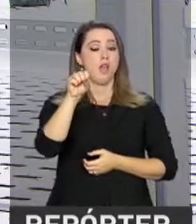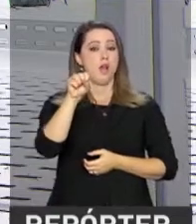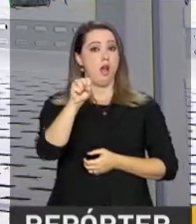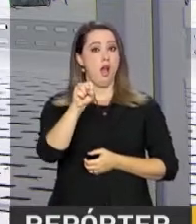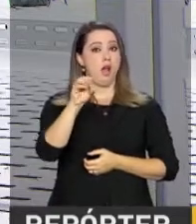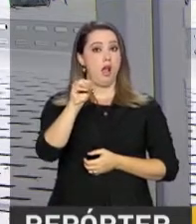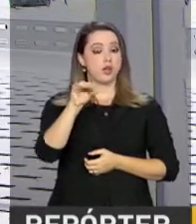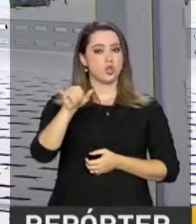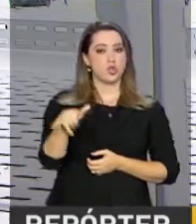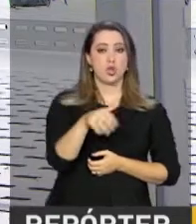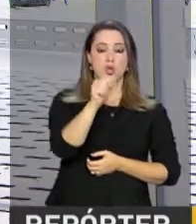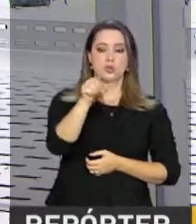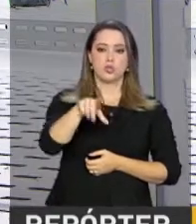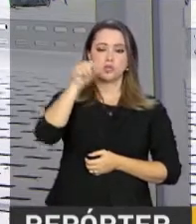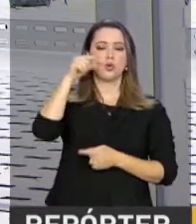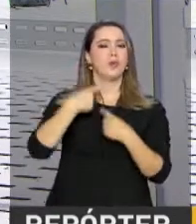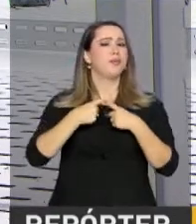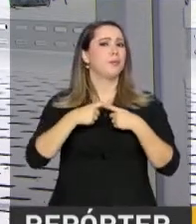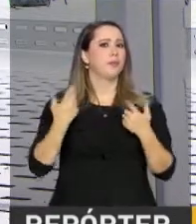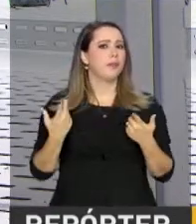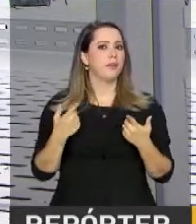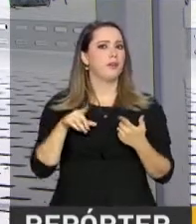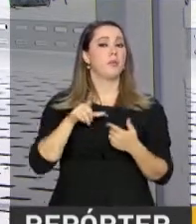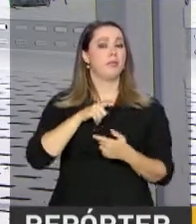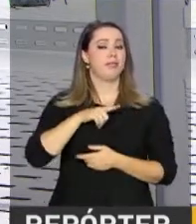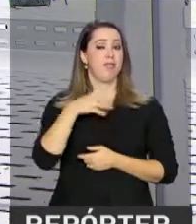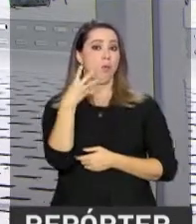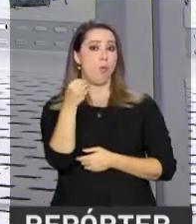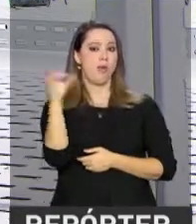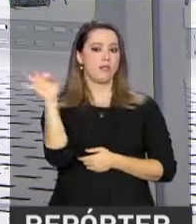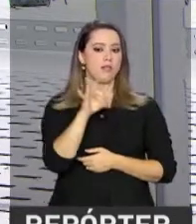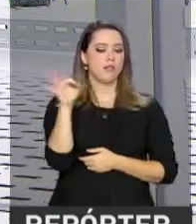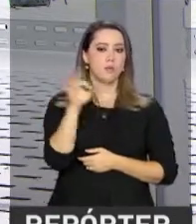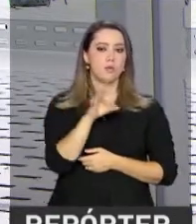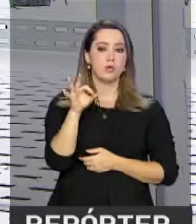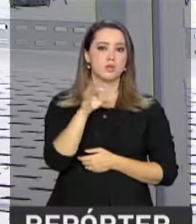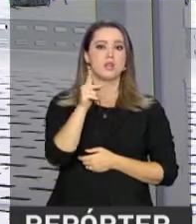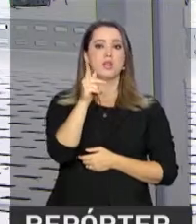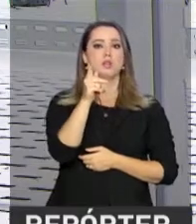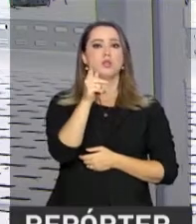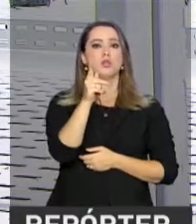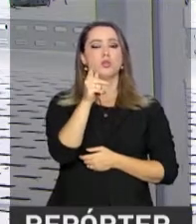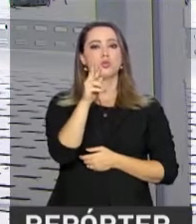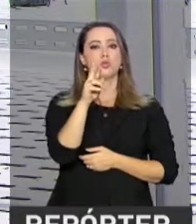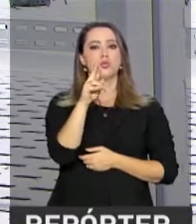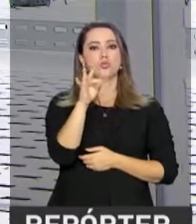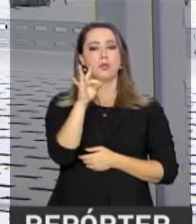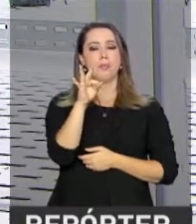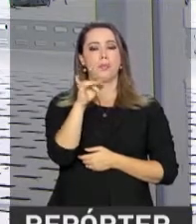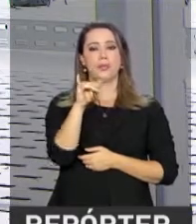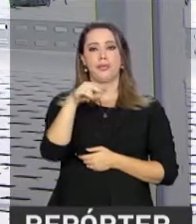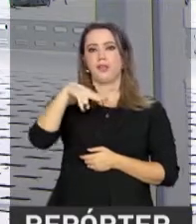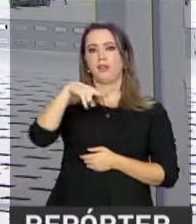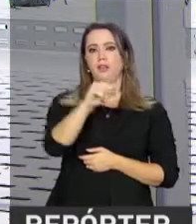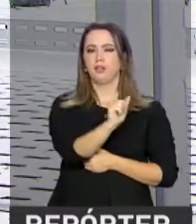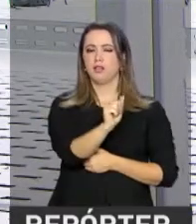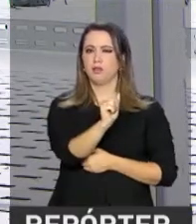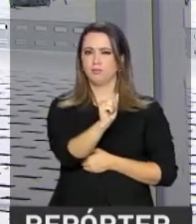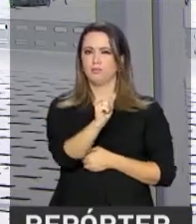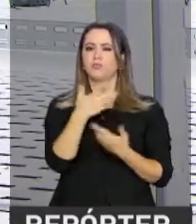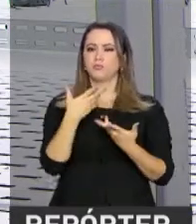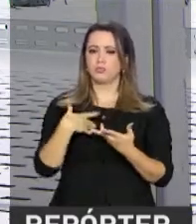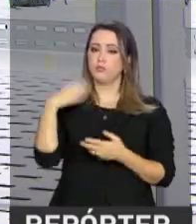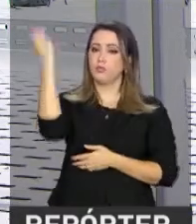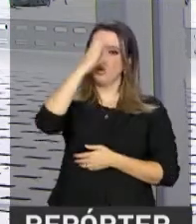acumular 40% de proteína o que facilita a produção da silva o vilhena além do brasil